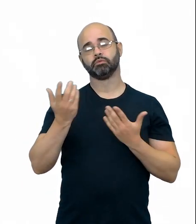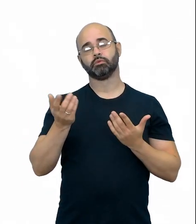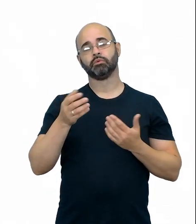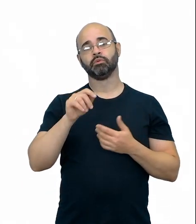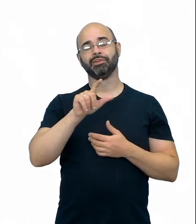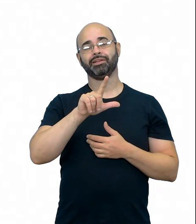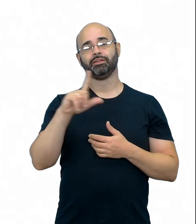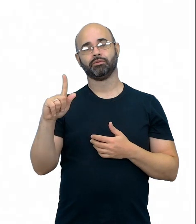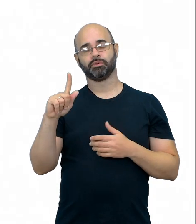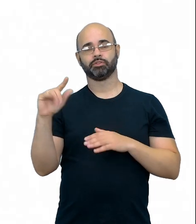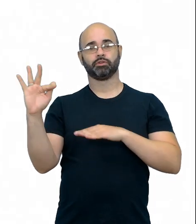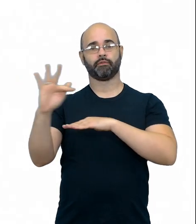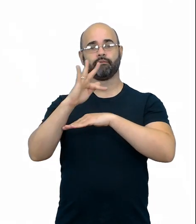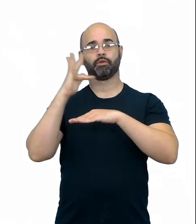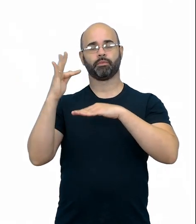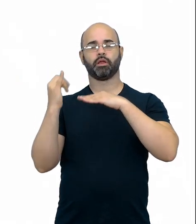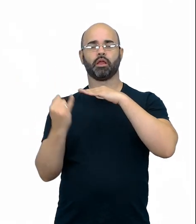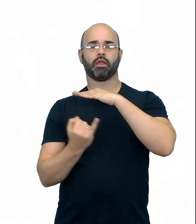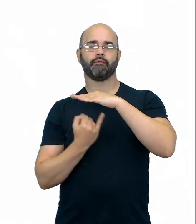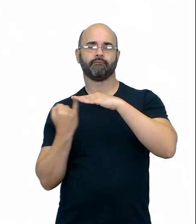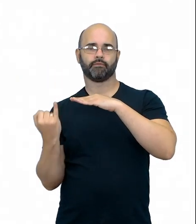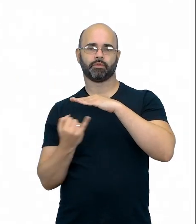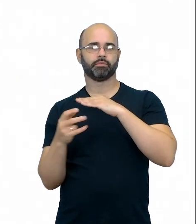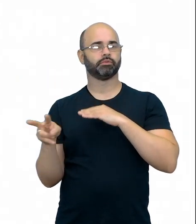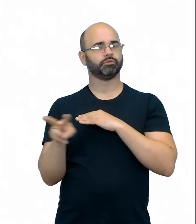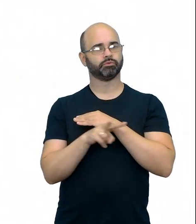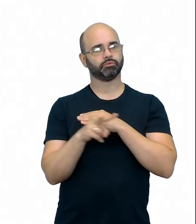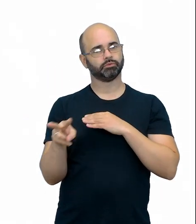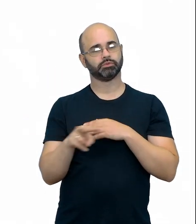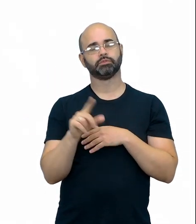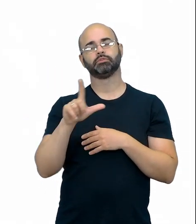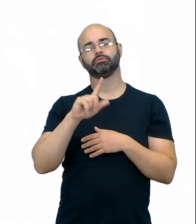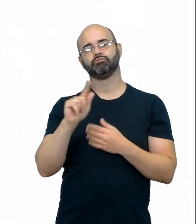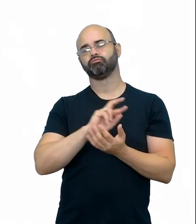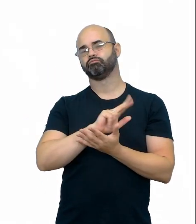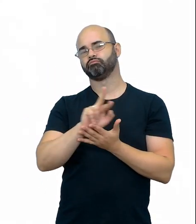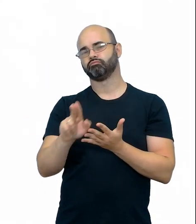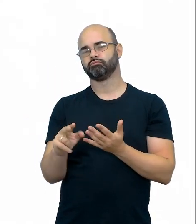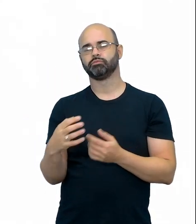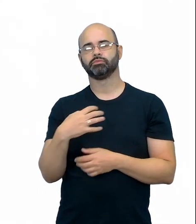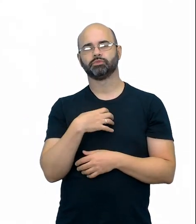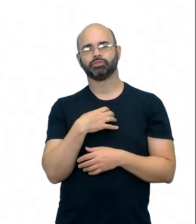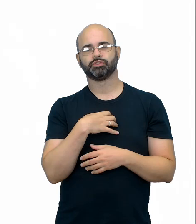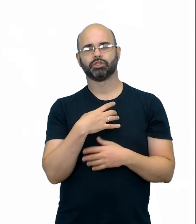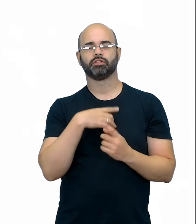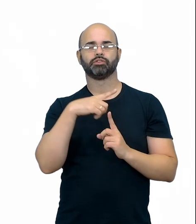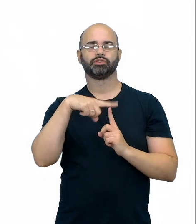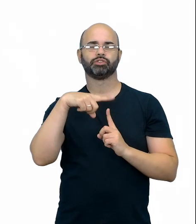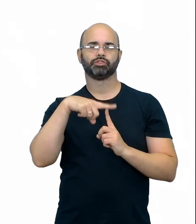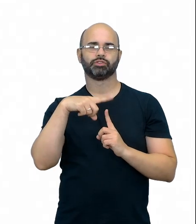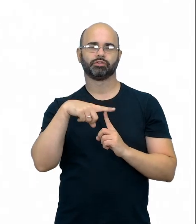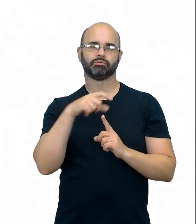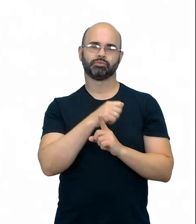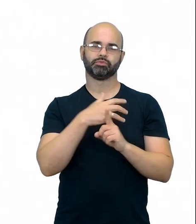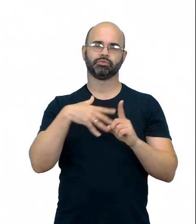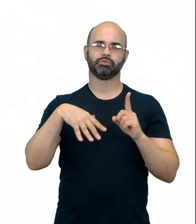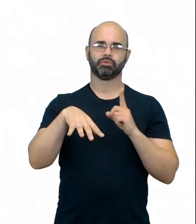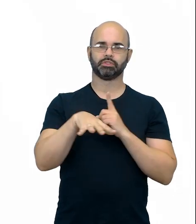e informais e suas variedades linguísticas, estilísticas, sociais,